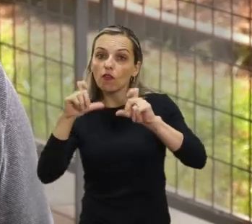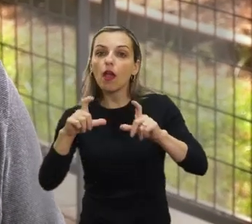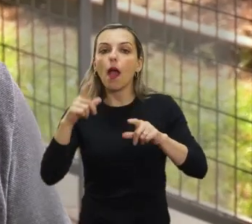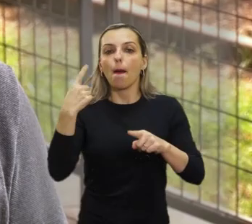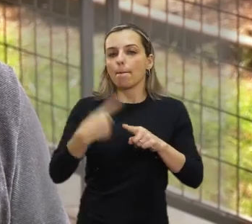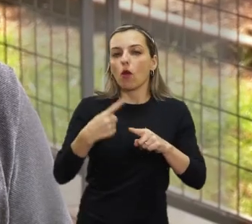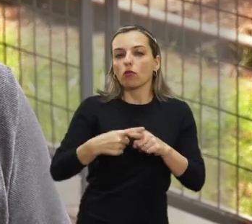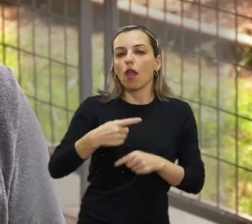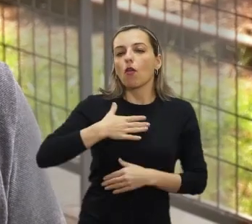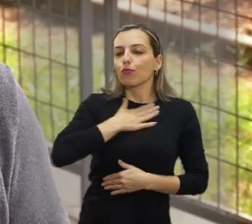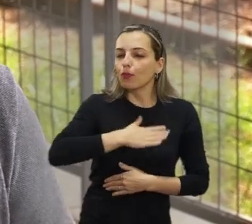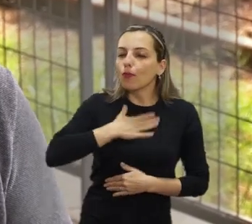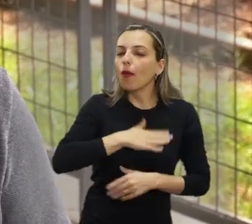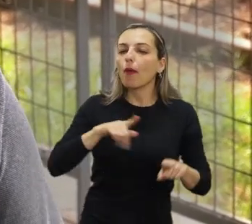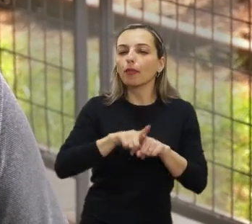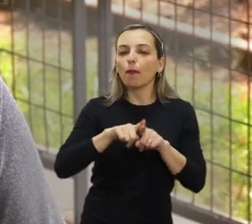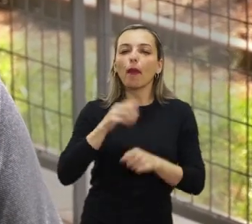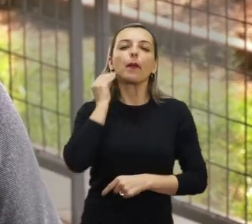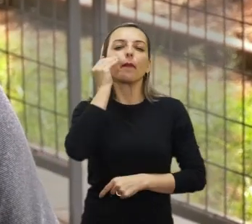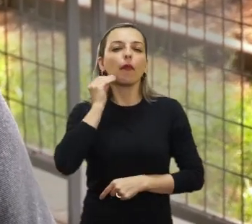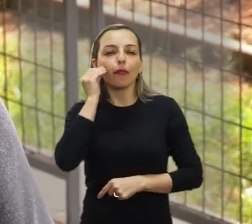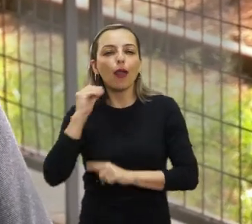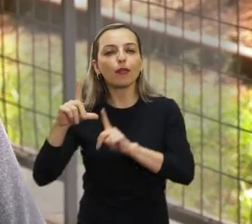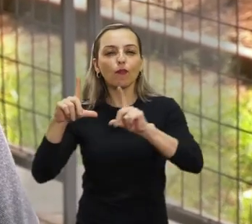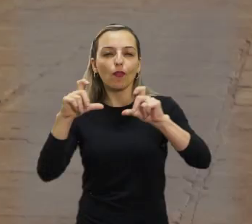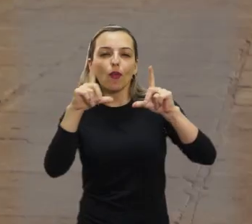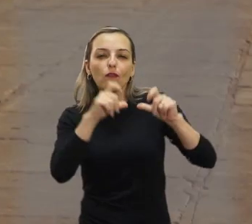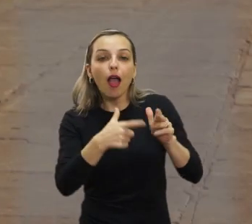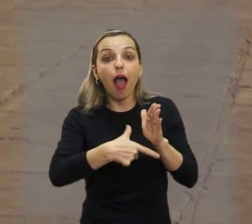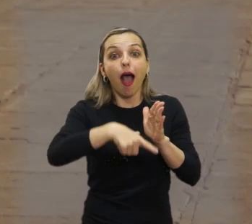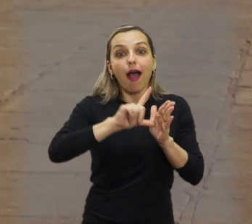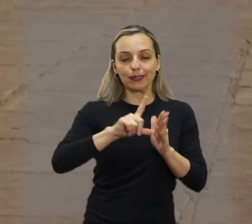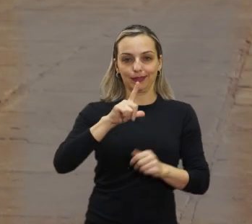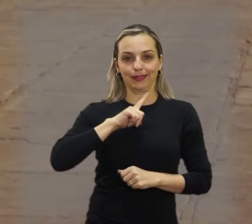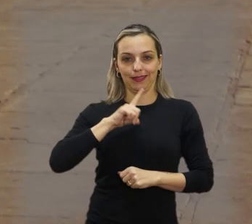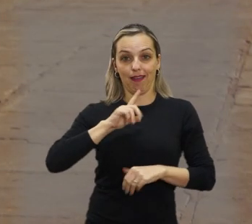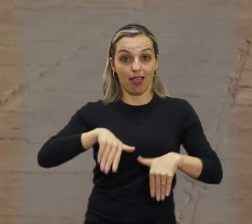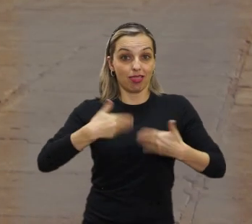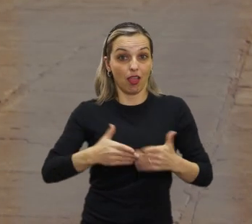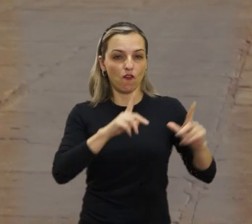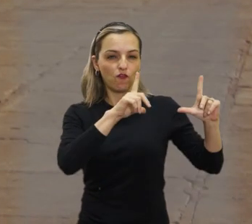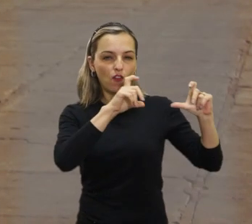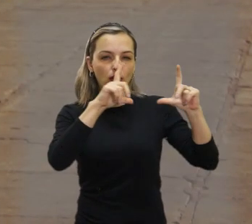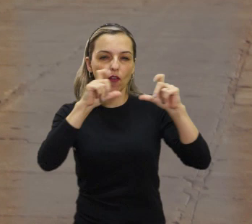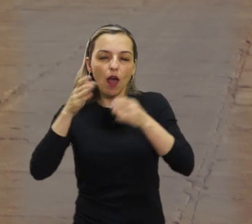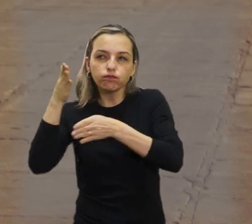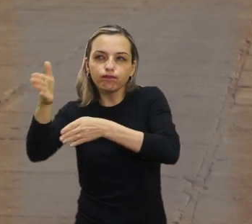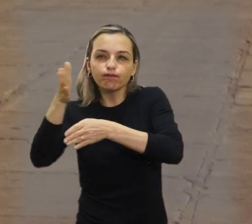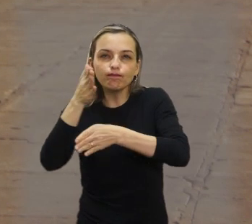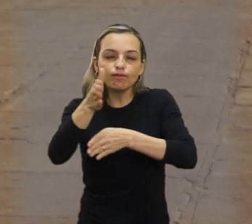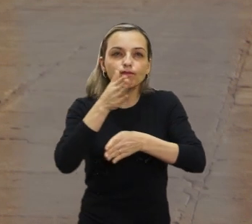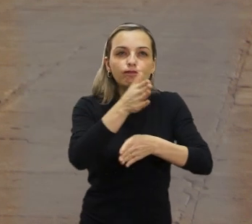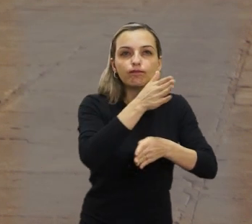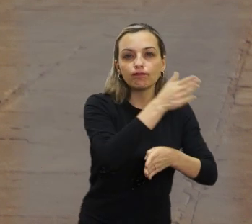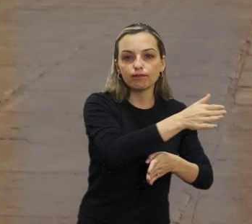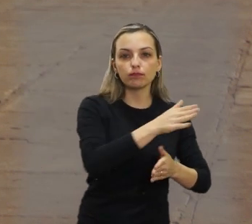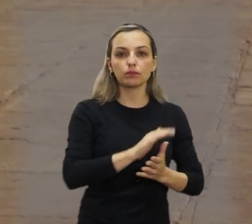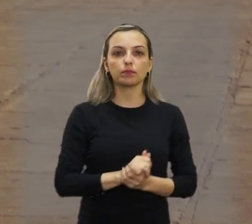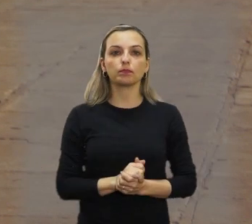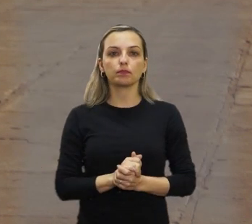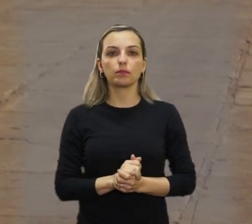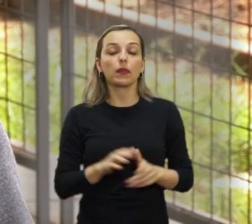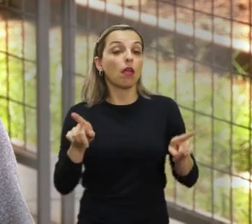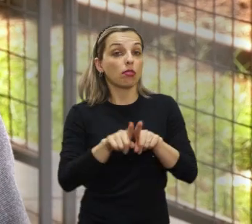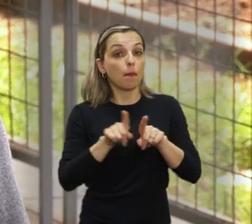de fotografia, né, e por já me envolver assim, mesmo em agências de publicidade que eu trabalhava, eles me pediam para fazer a parte de fotografia, então eu saía